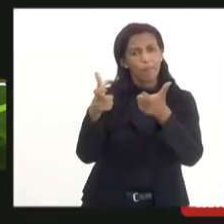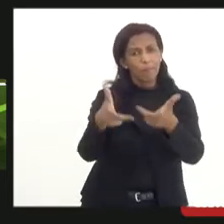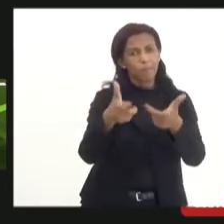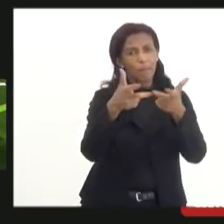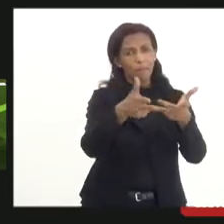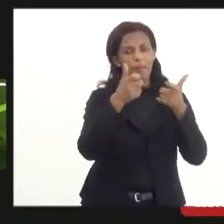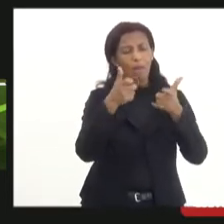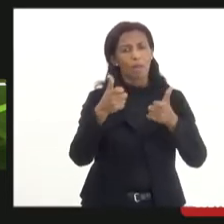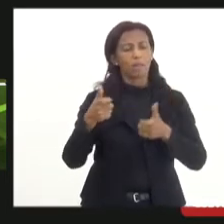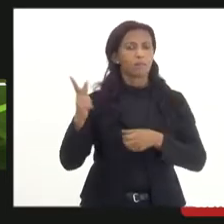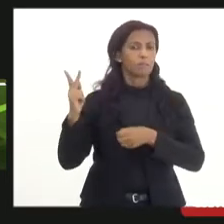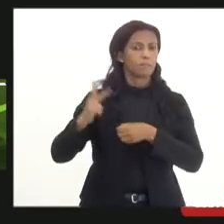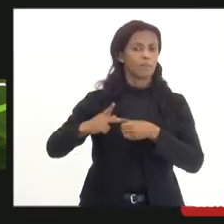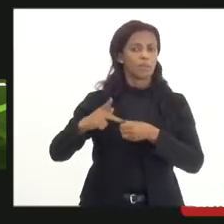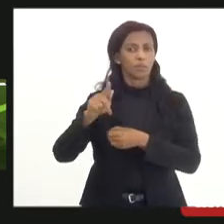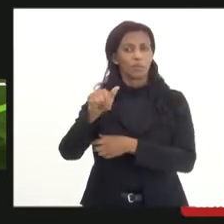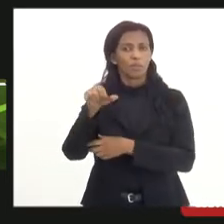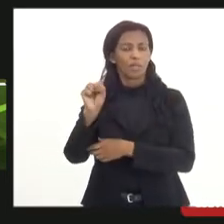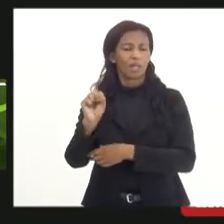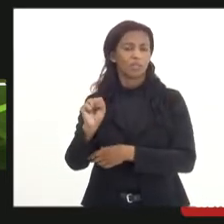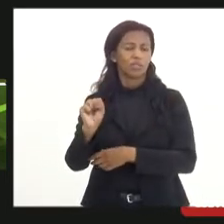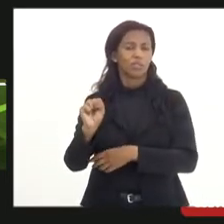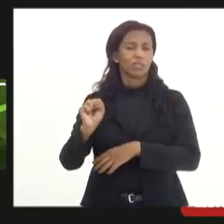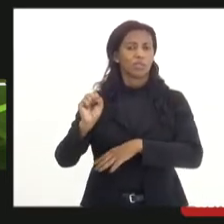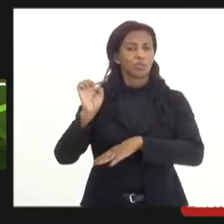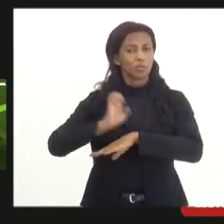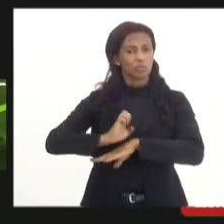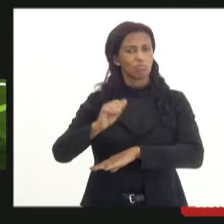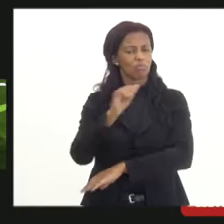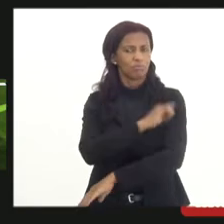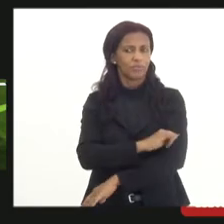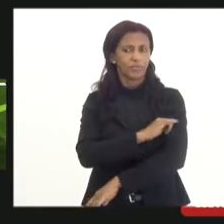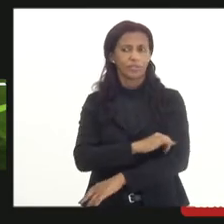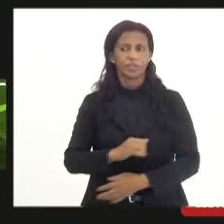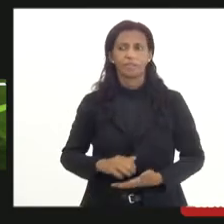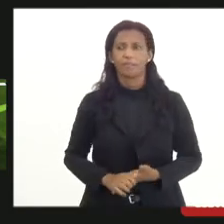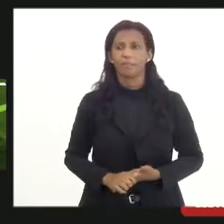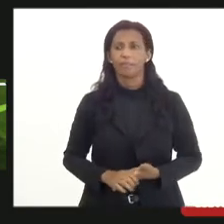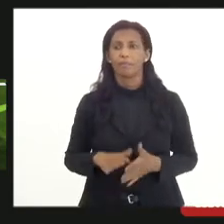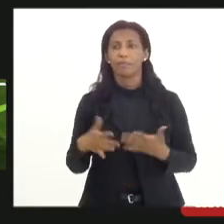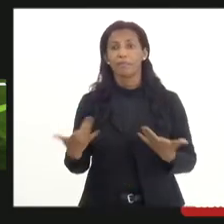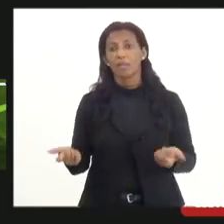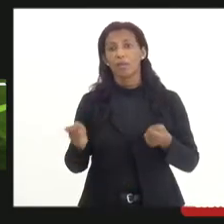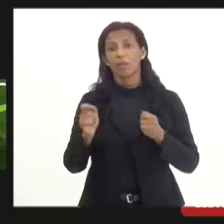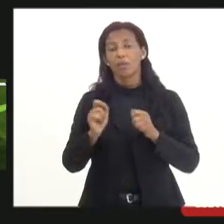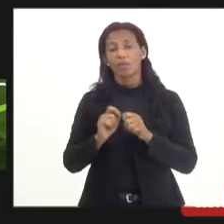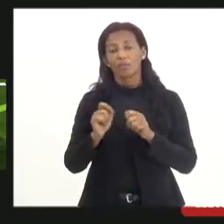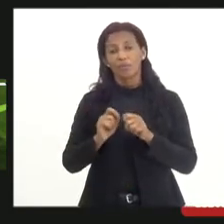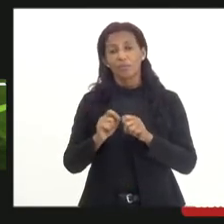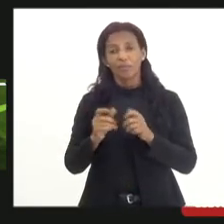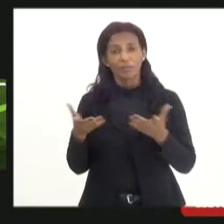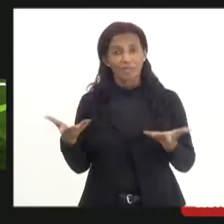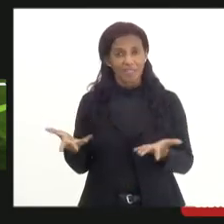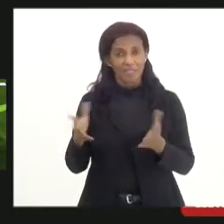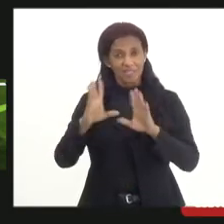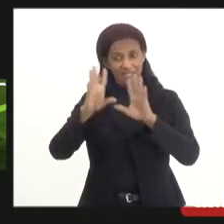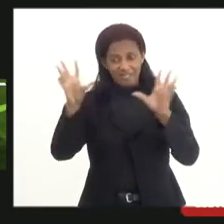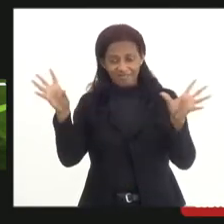de petróleo e gás aí no nosso estado do Rio de Janeiro. Então, fazendo aí